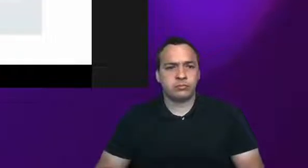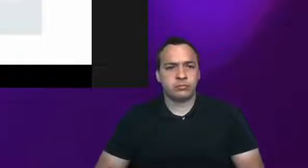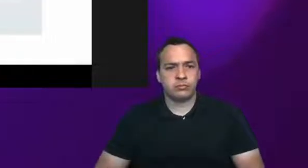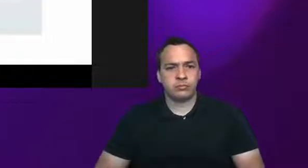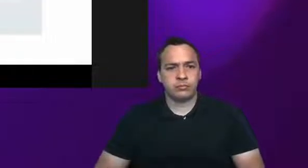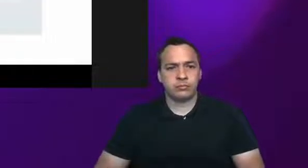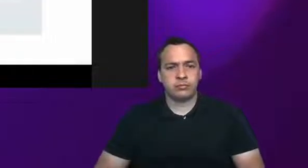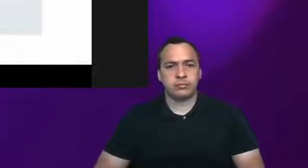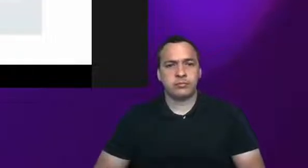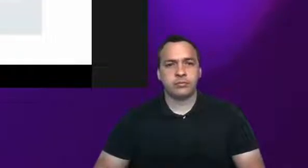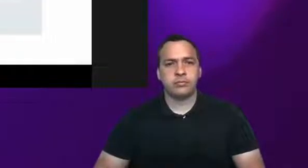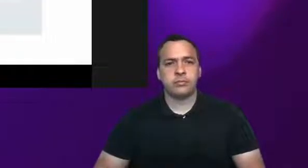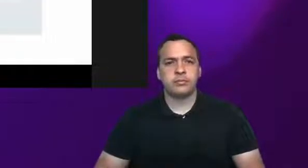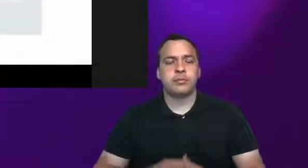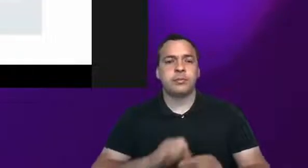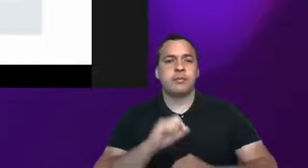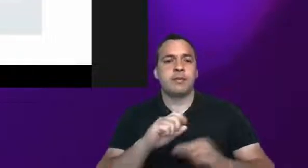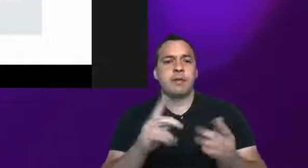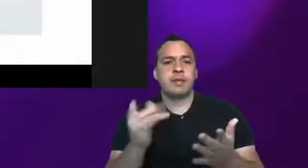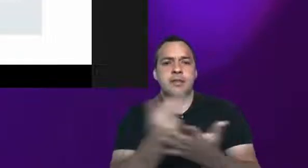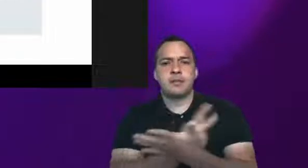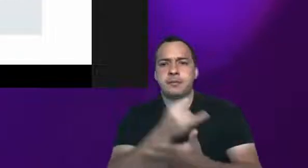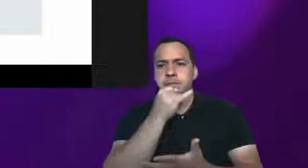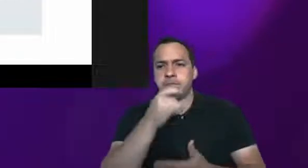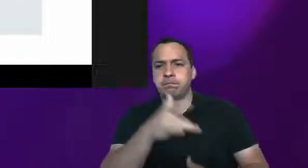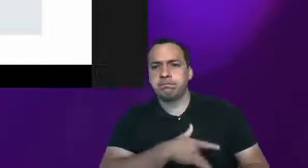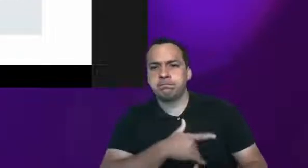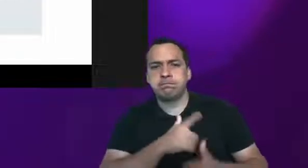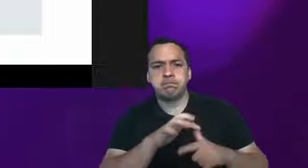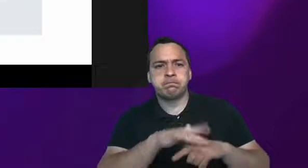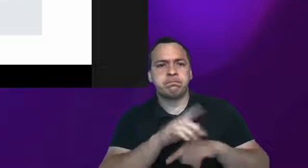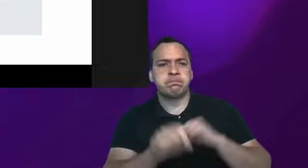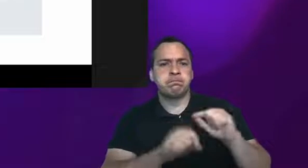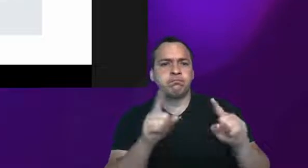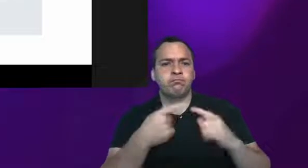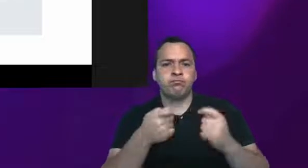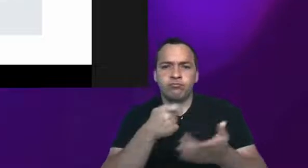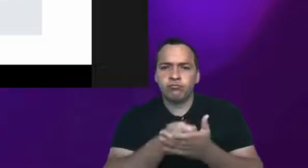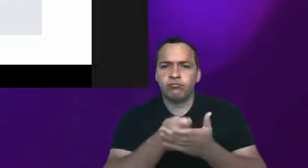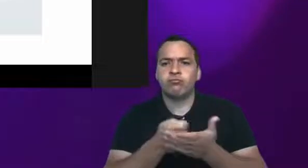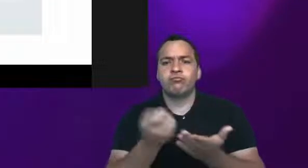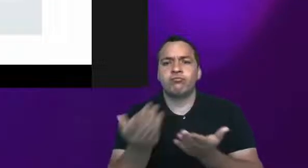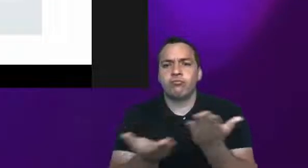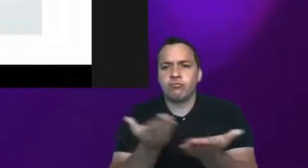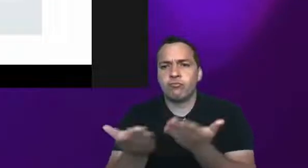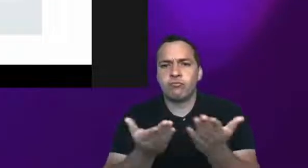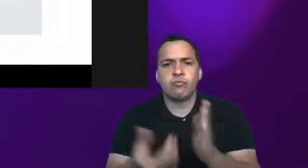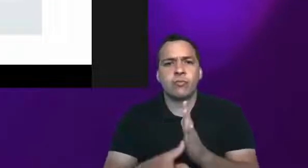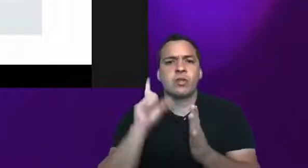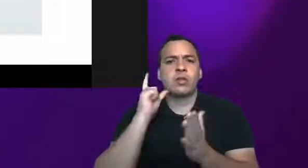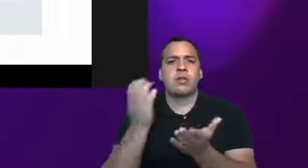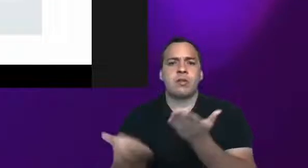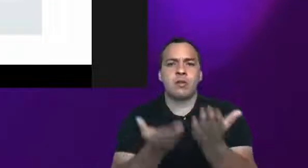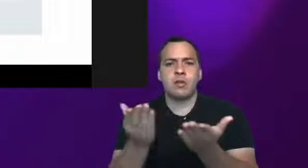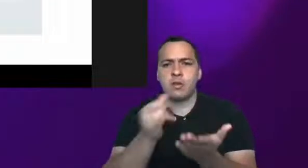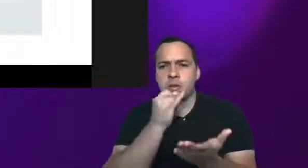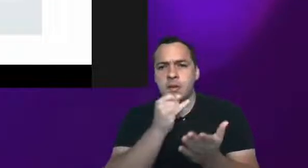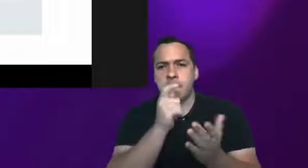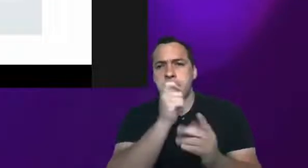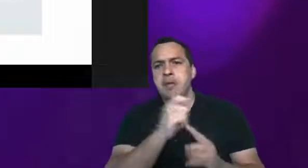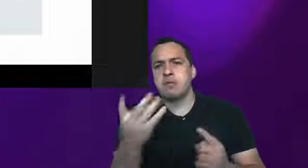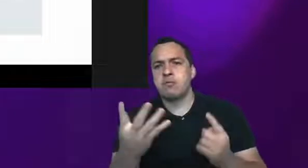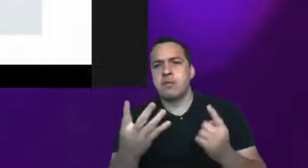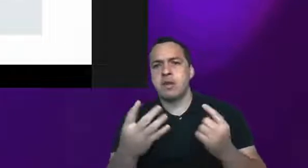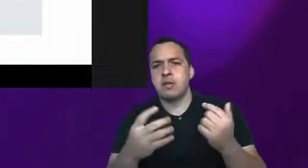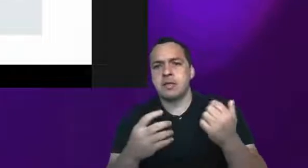doença confinada ao fígado. É obrigatório fazer quimioterapia pré-transplante, pelo menos um período de 4 a 6 meses,